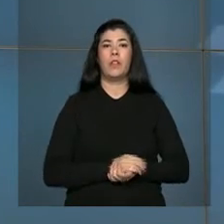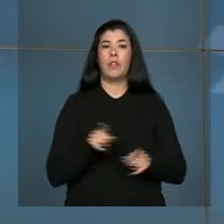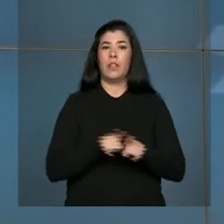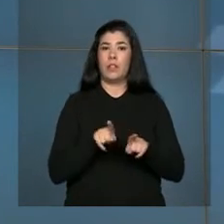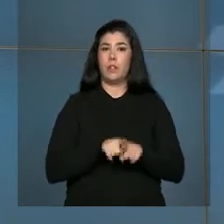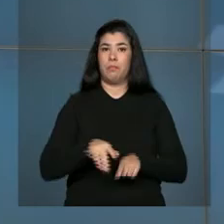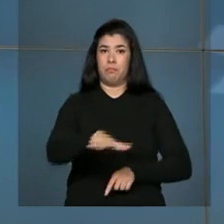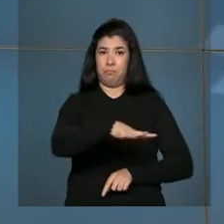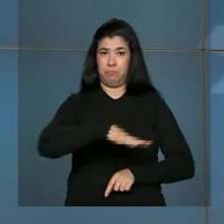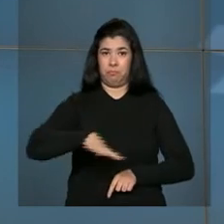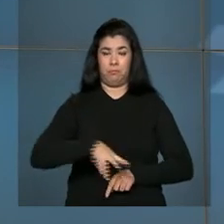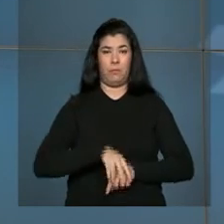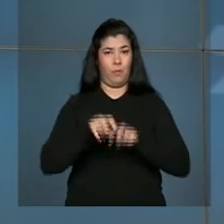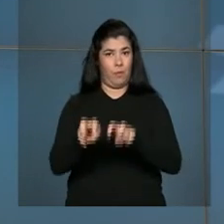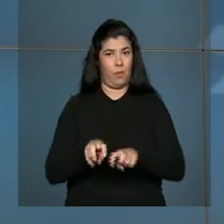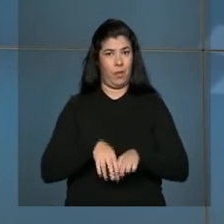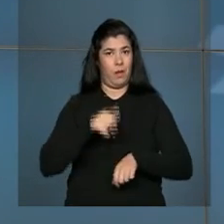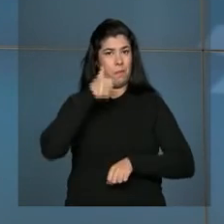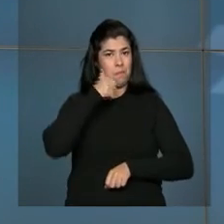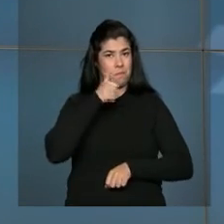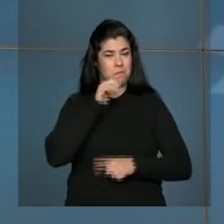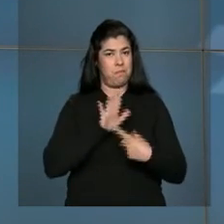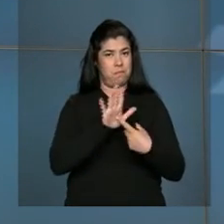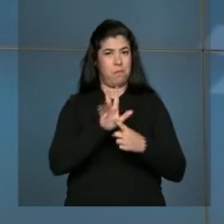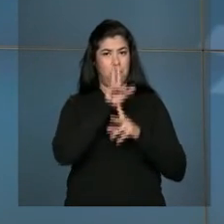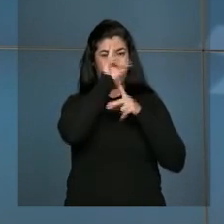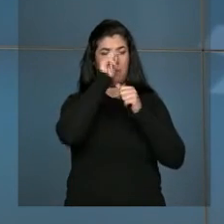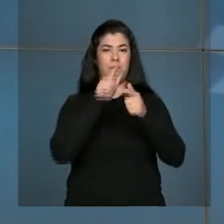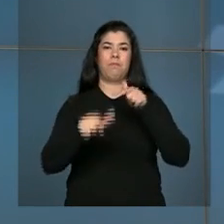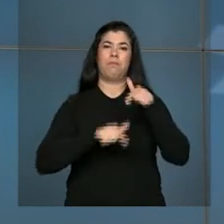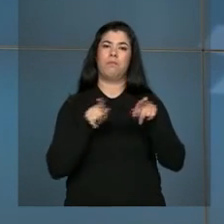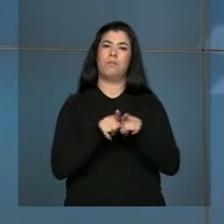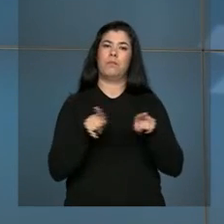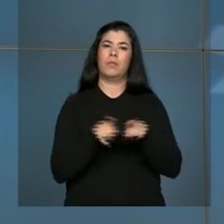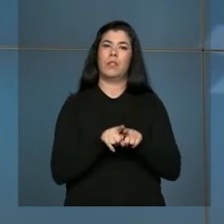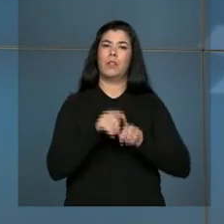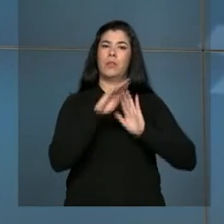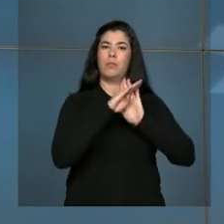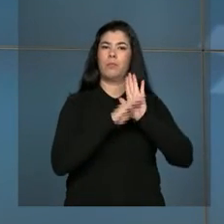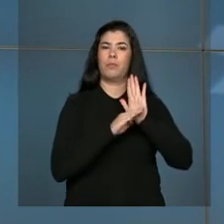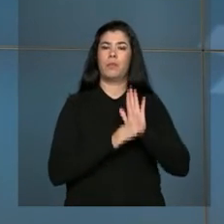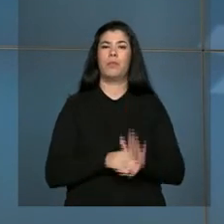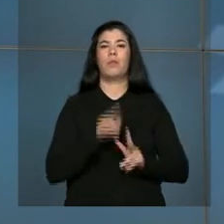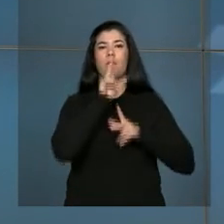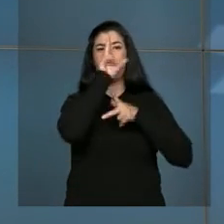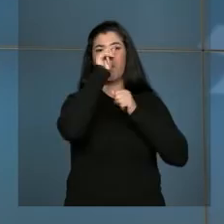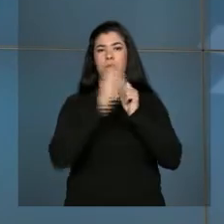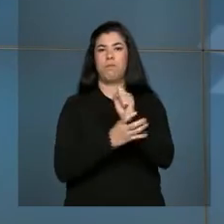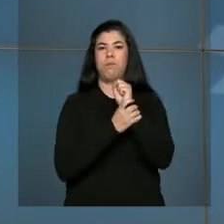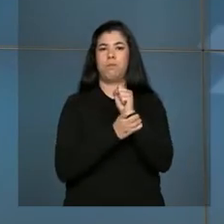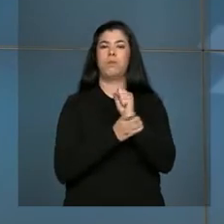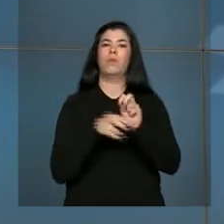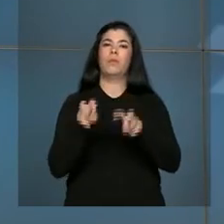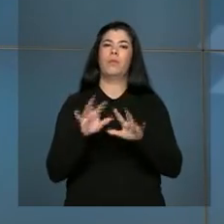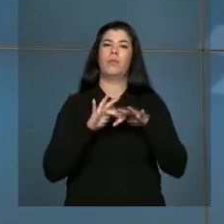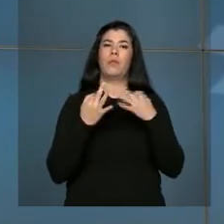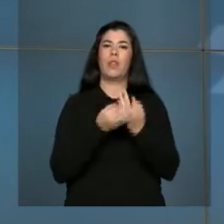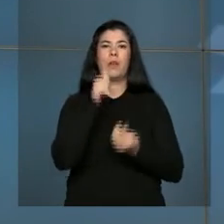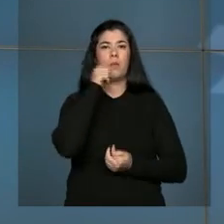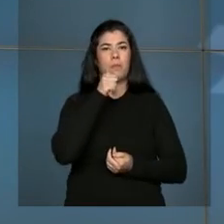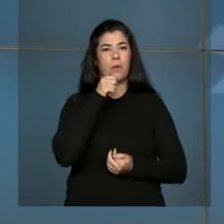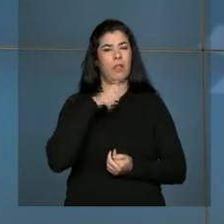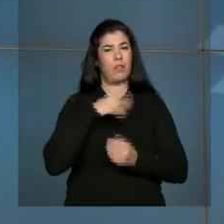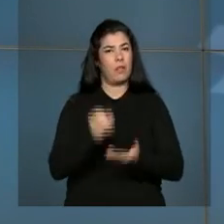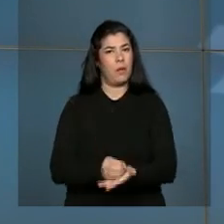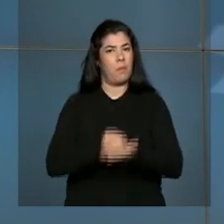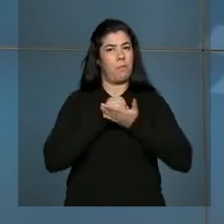as mulheres também mostram a força de trabalho. No Programa Nacional de Fortalecimento da Agricultura Familiar, elas contam com linha de